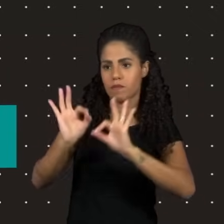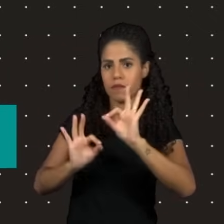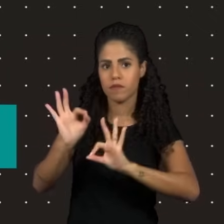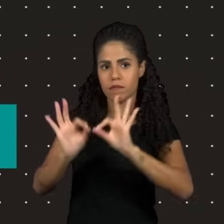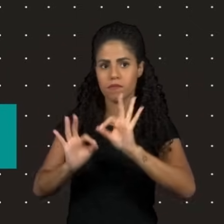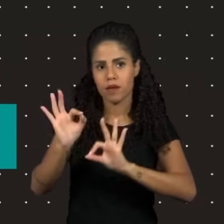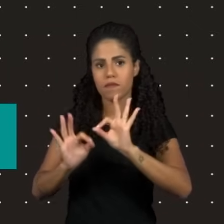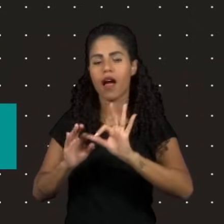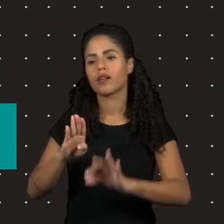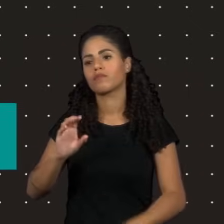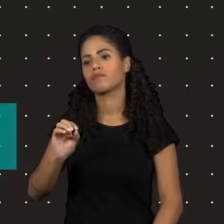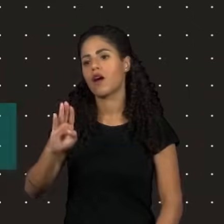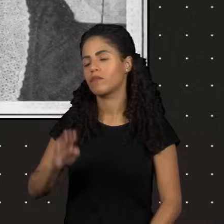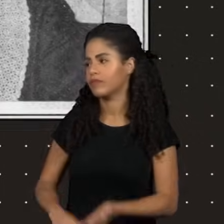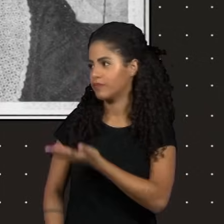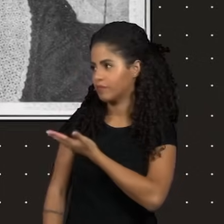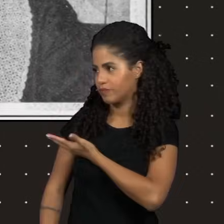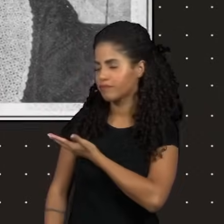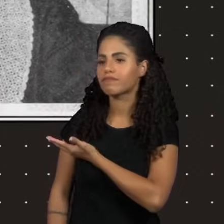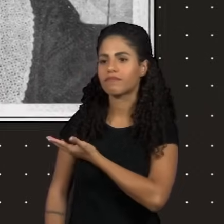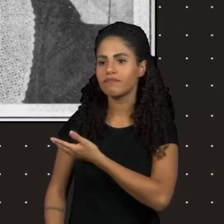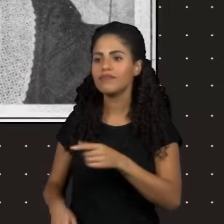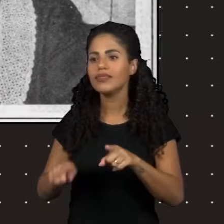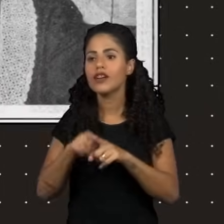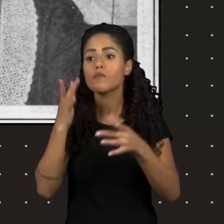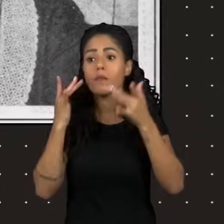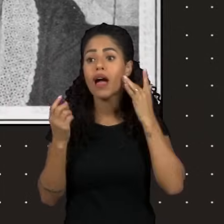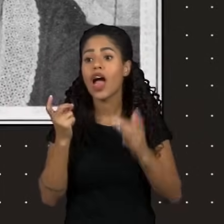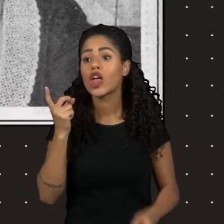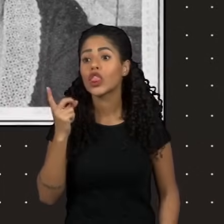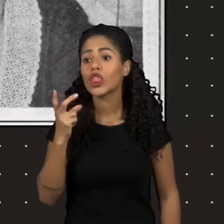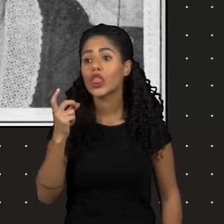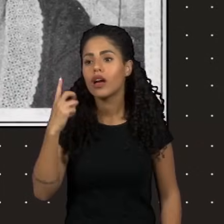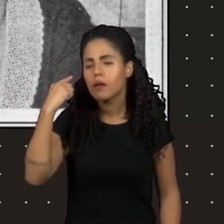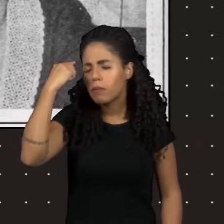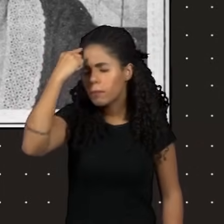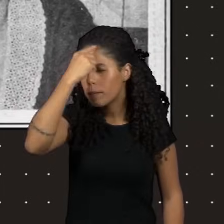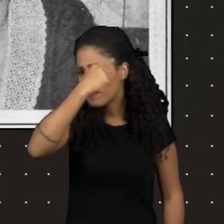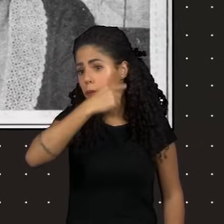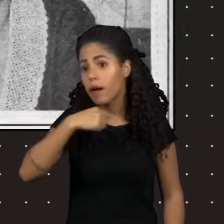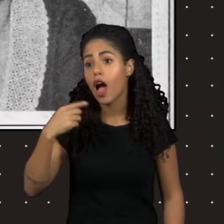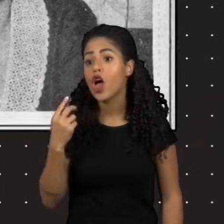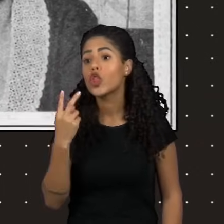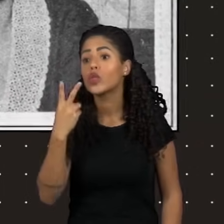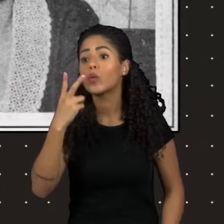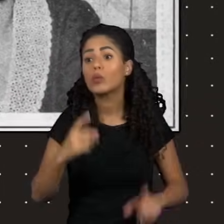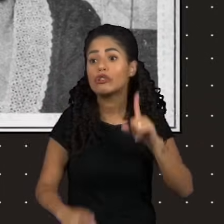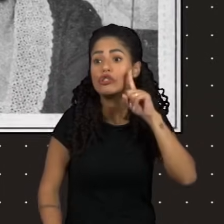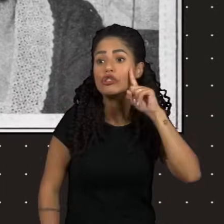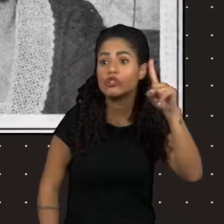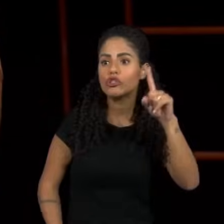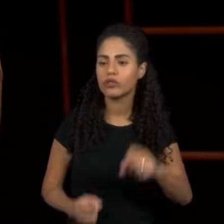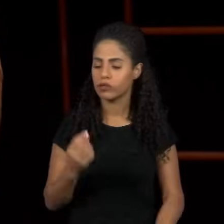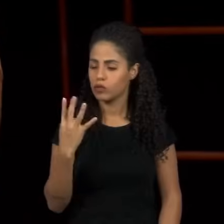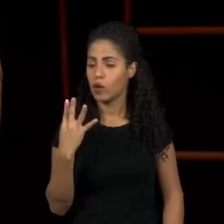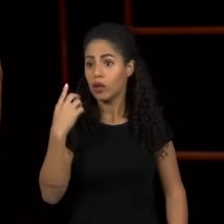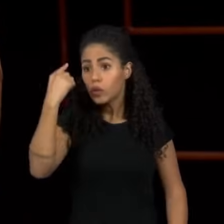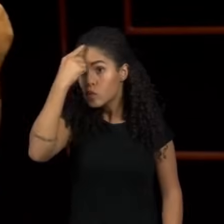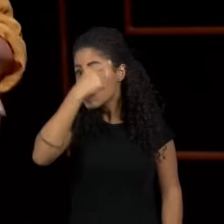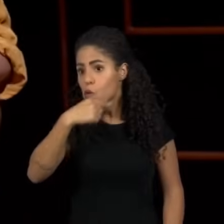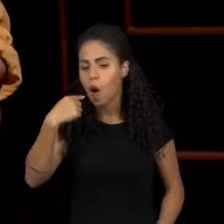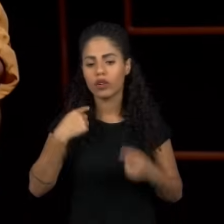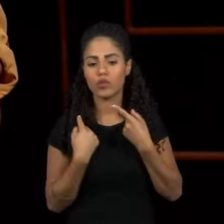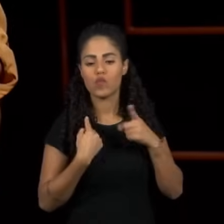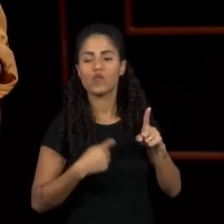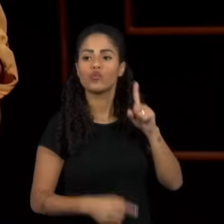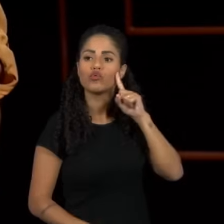Escobar. E a peça tinha 12 horas. Foram 2 dias de 4 horas de duração e o último